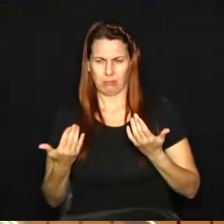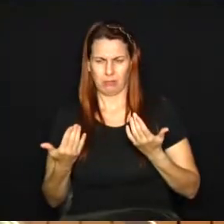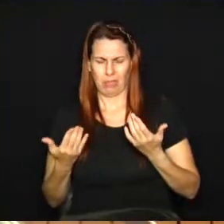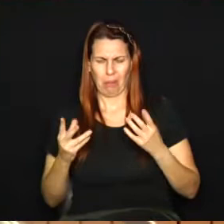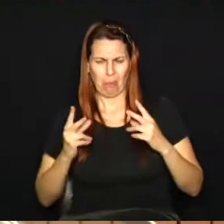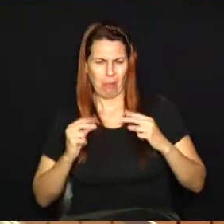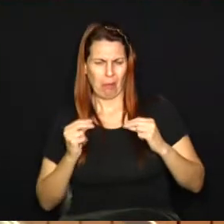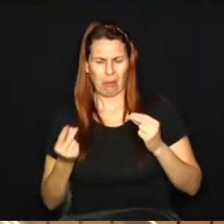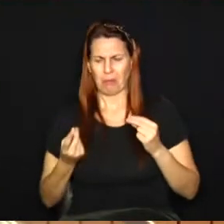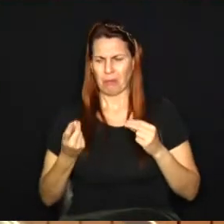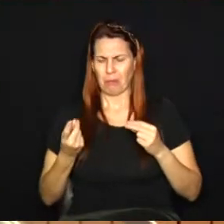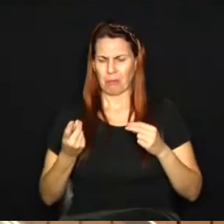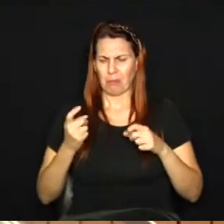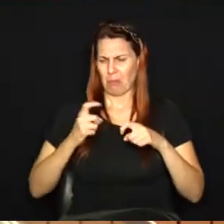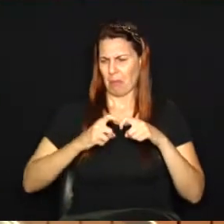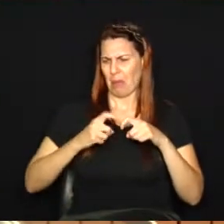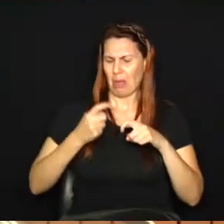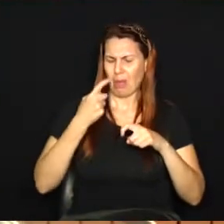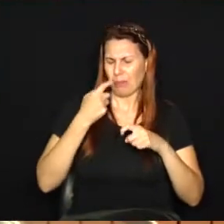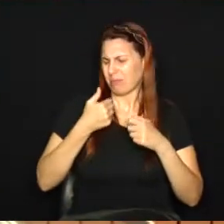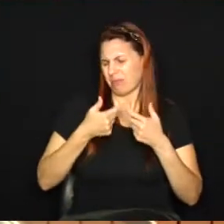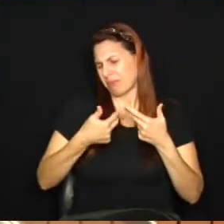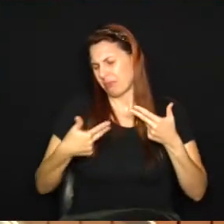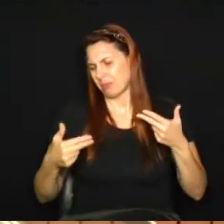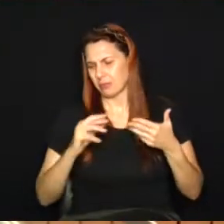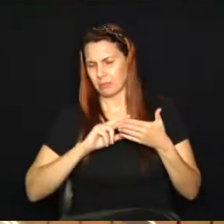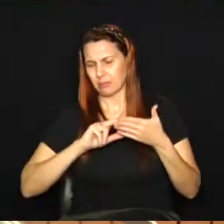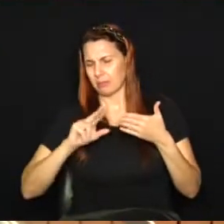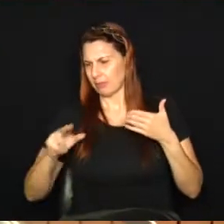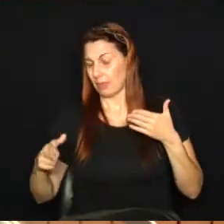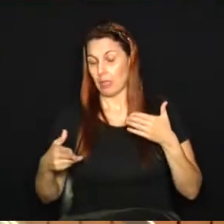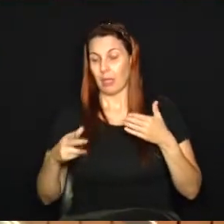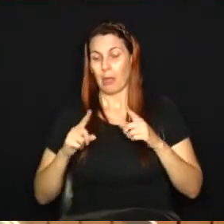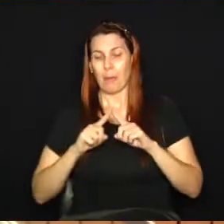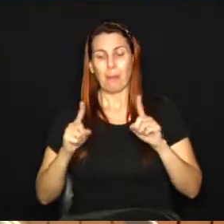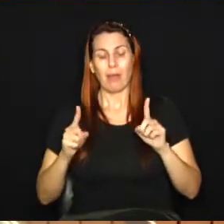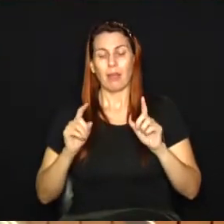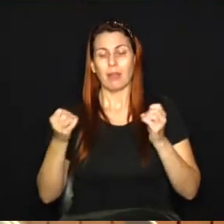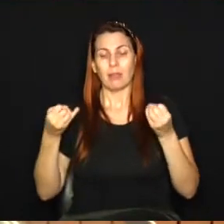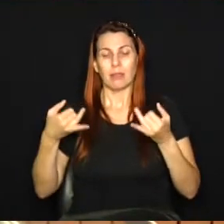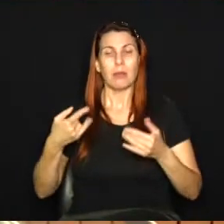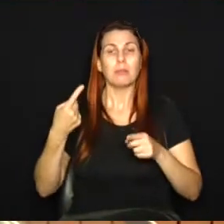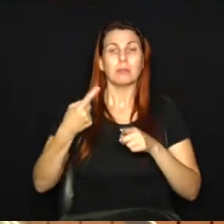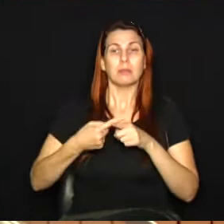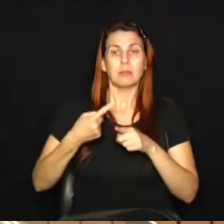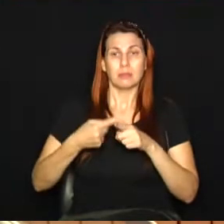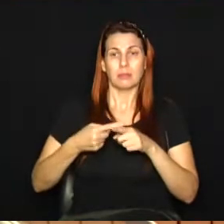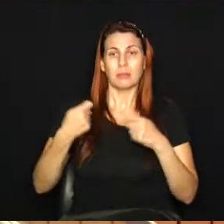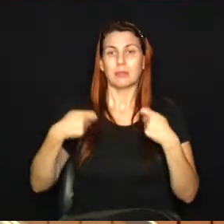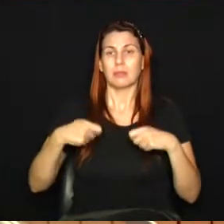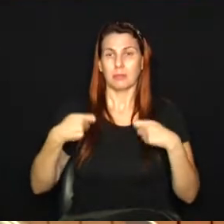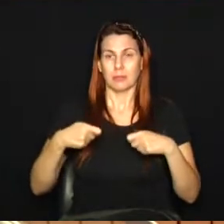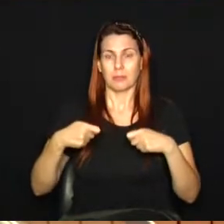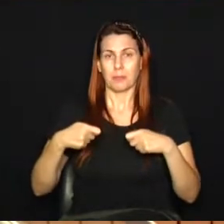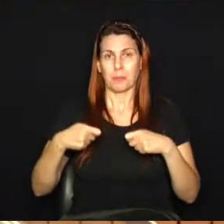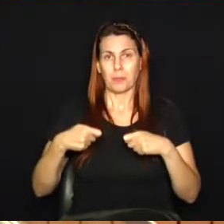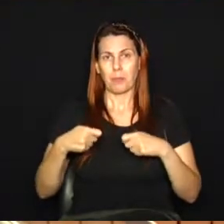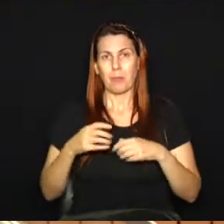mérito odontológico, médico, enfim. A justificativa, ela se faz necessária. Qual é o